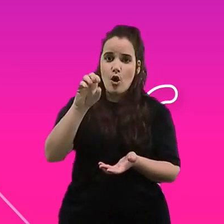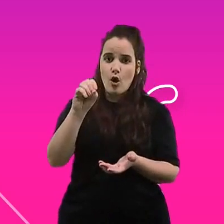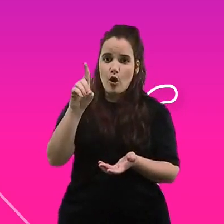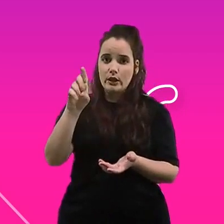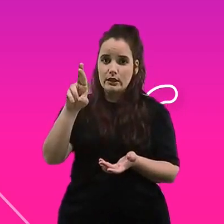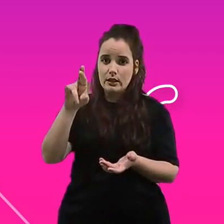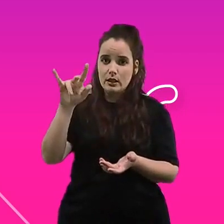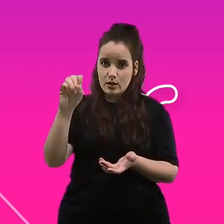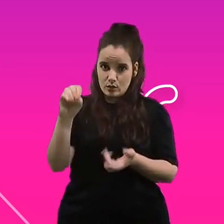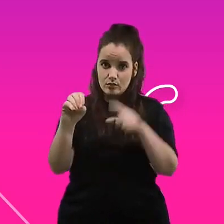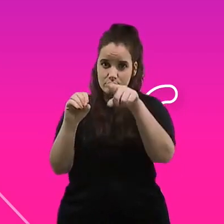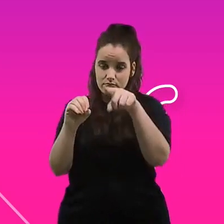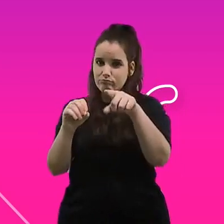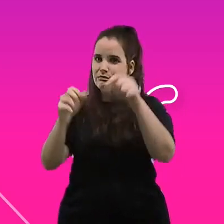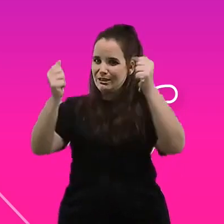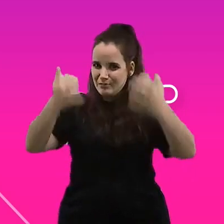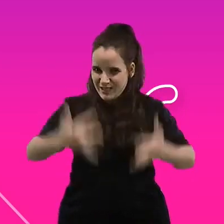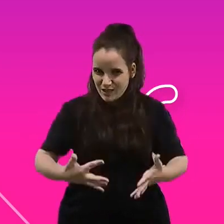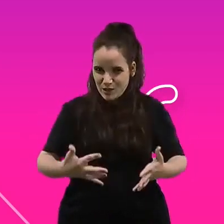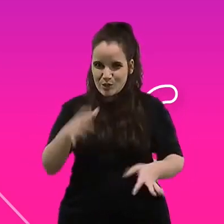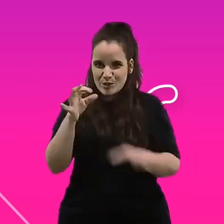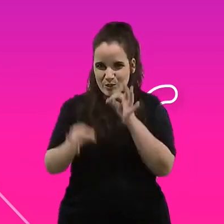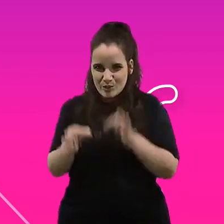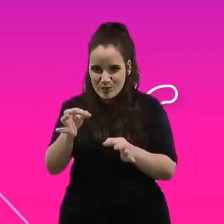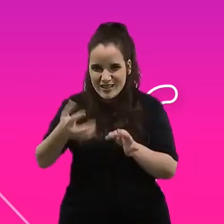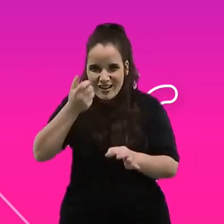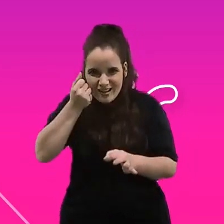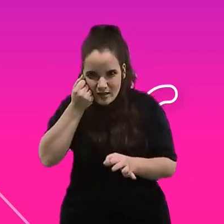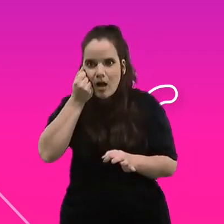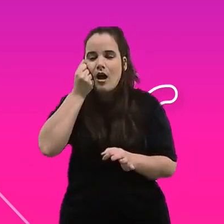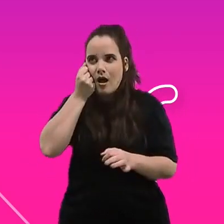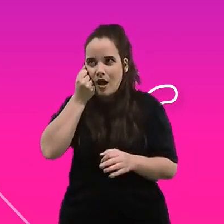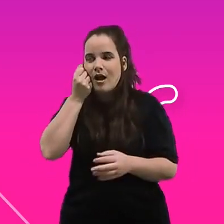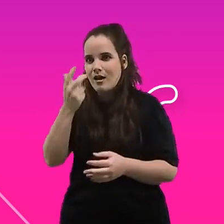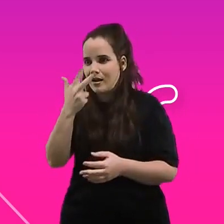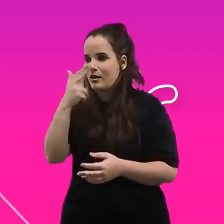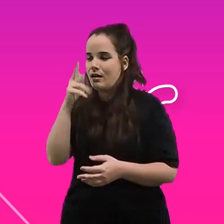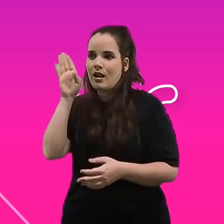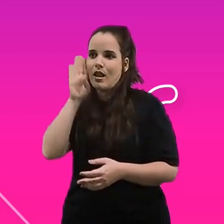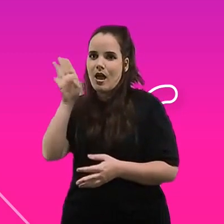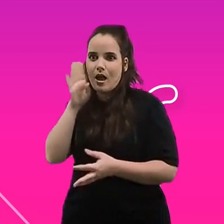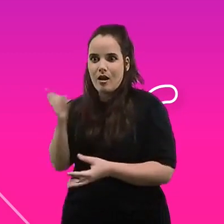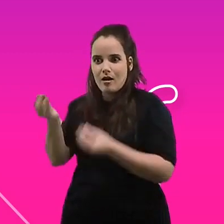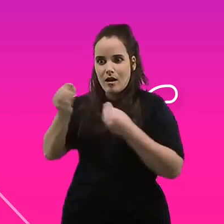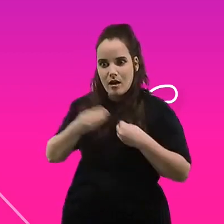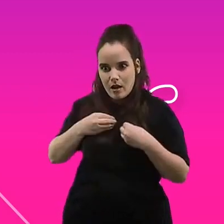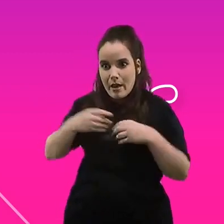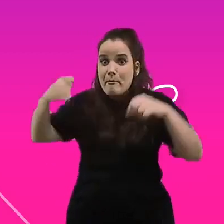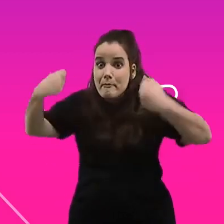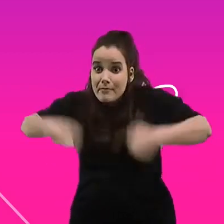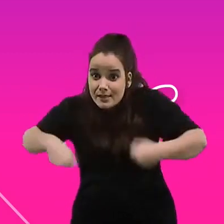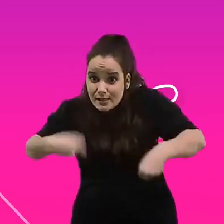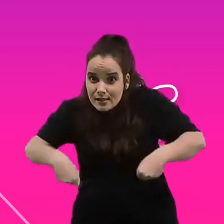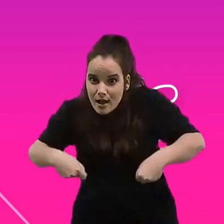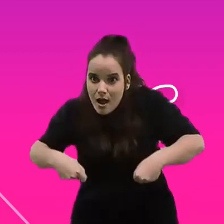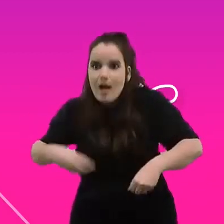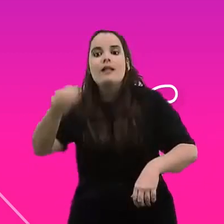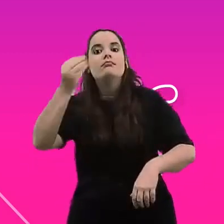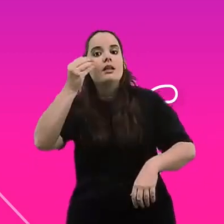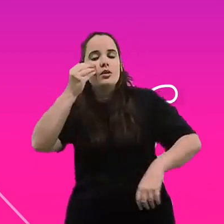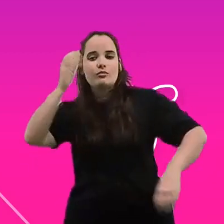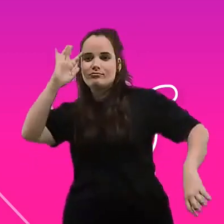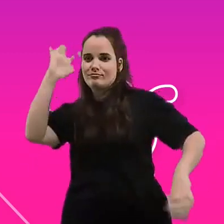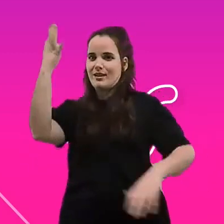porque justamente mostra, né, como de uma necessidade ele buscou uma solução e usou os dados,